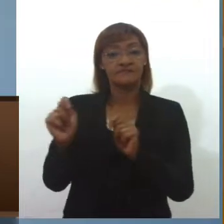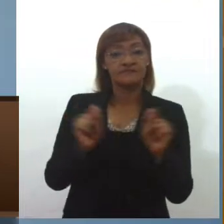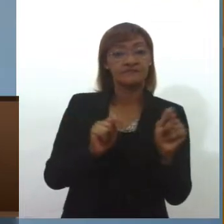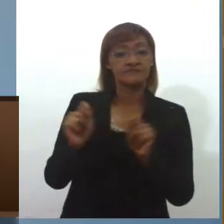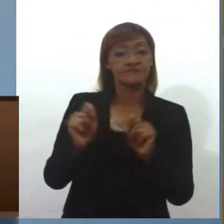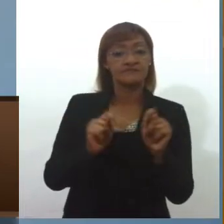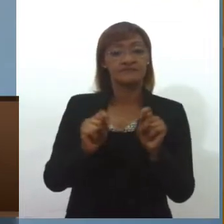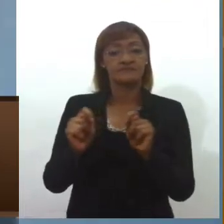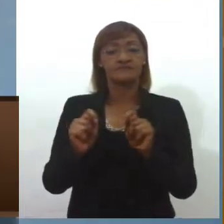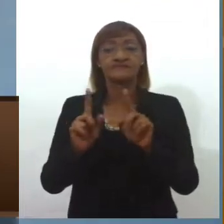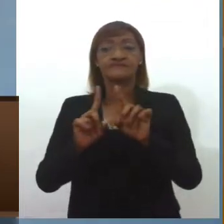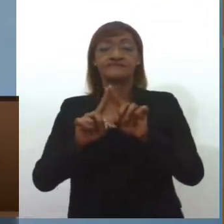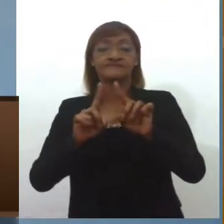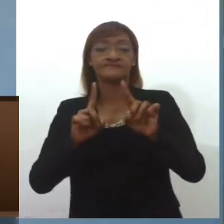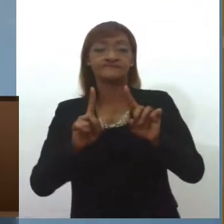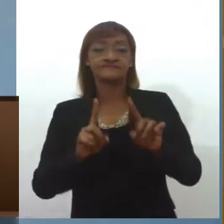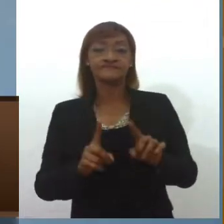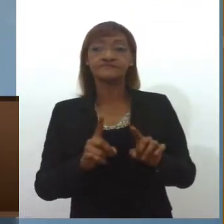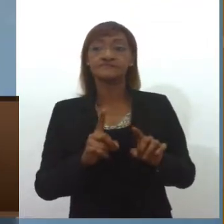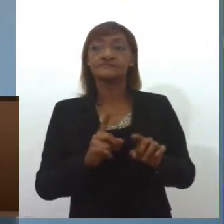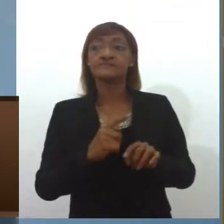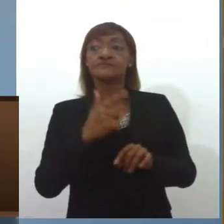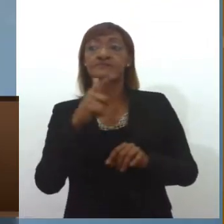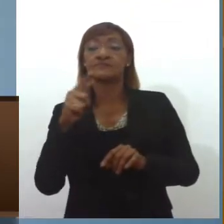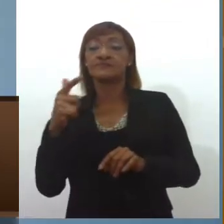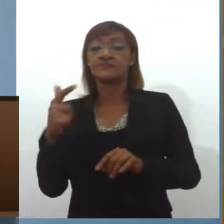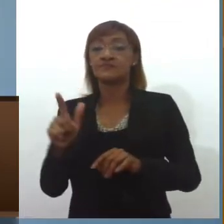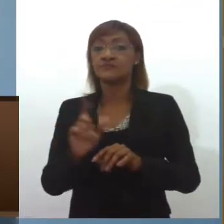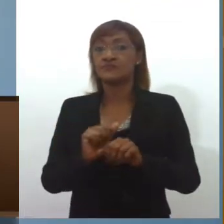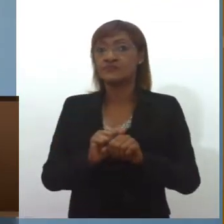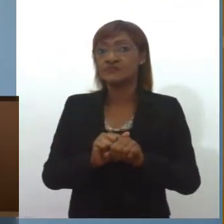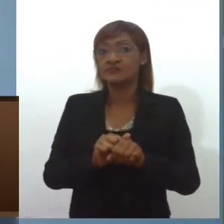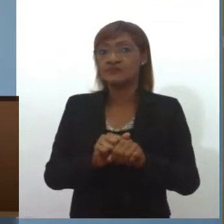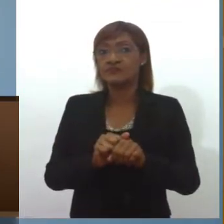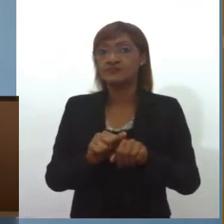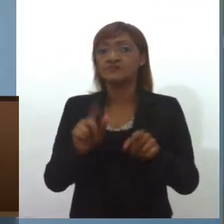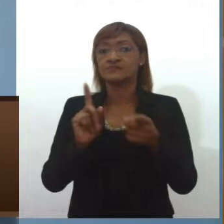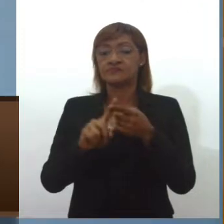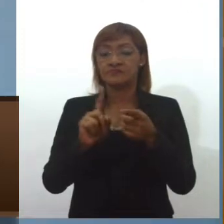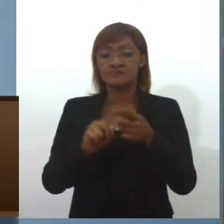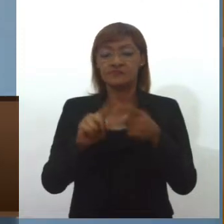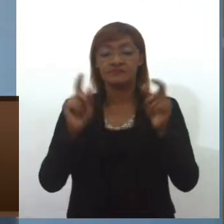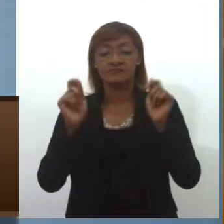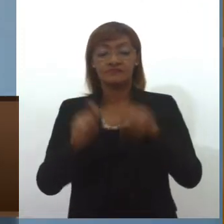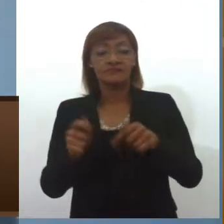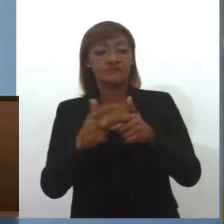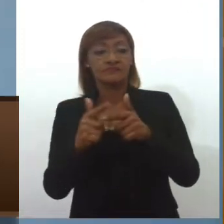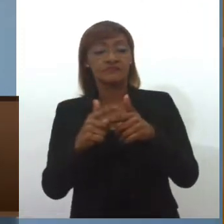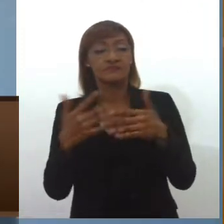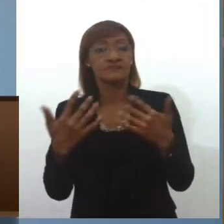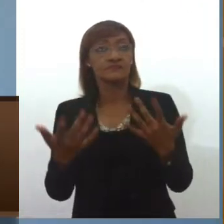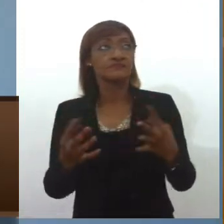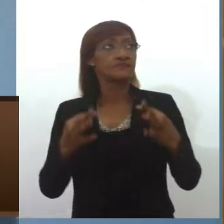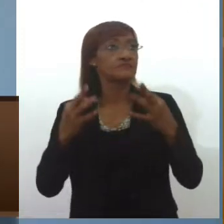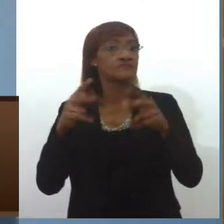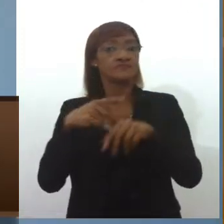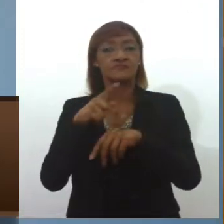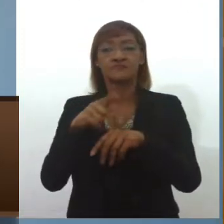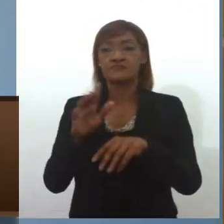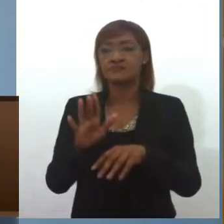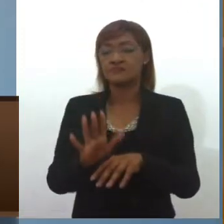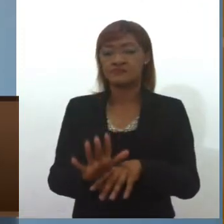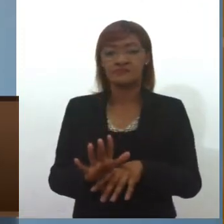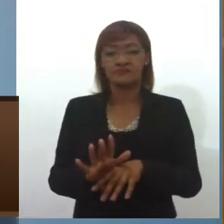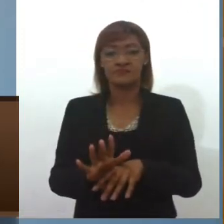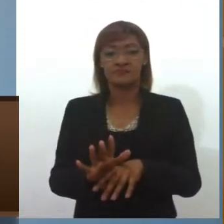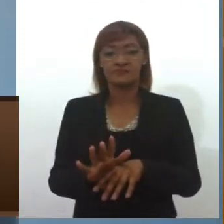existem muitos outros mecanismos envolvidos e distorções também, que dependem do país em questão. Isso não é como uma